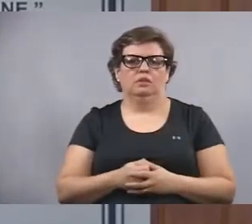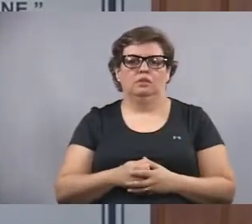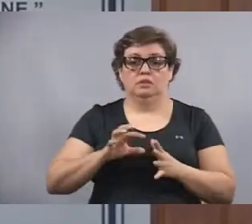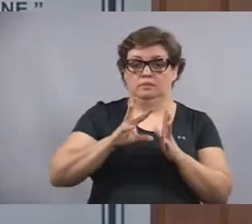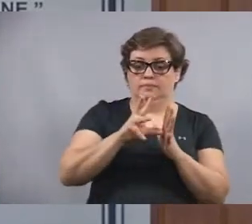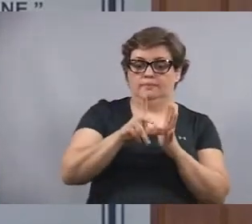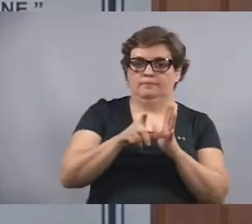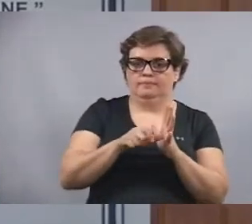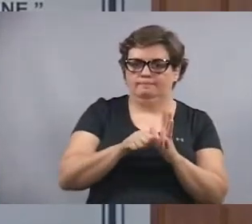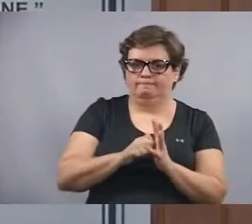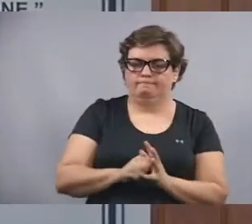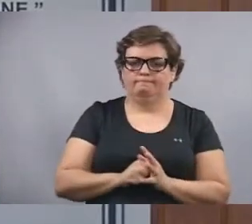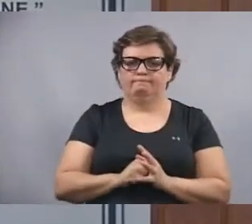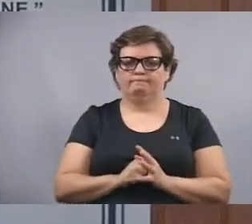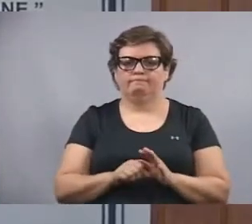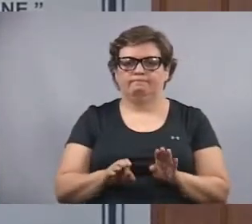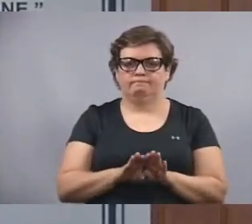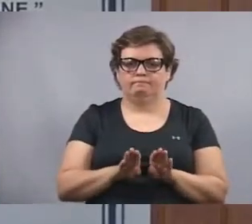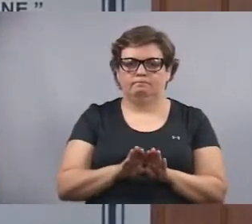assaltos,